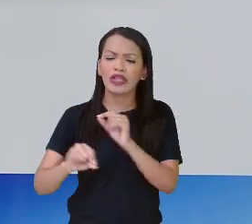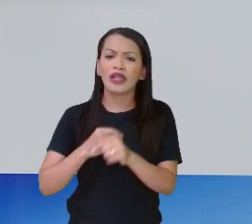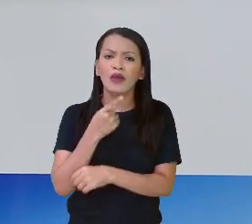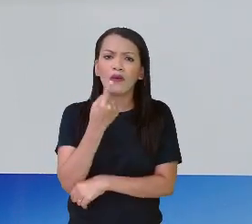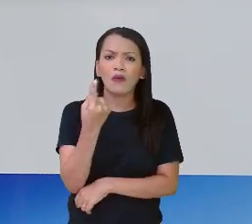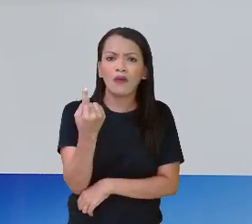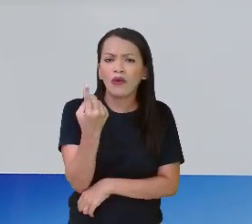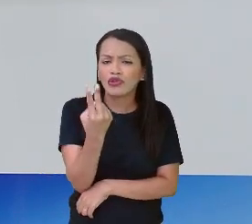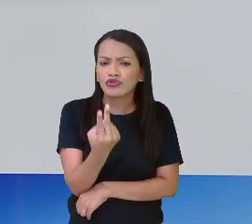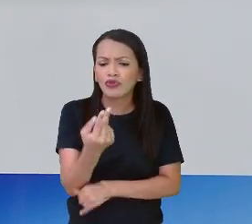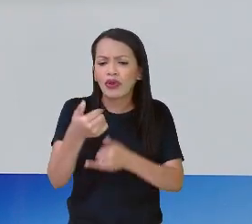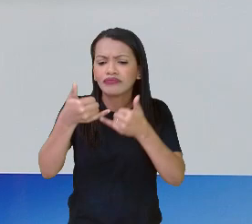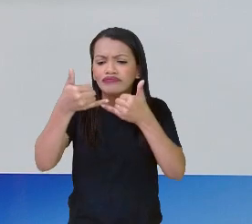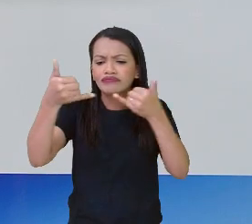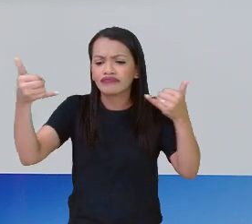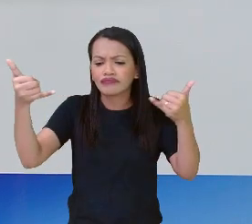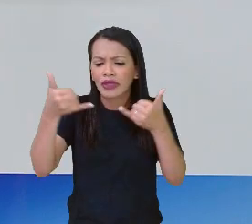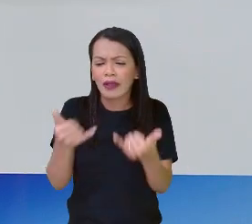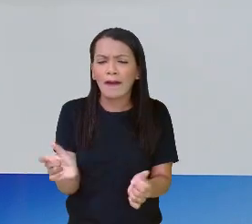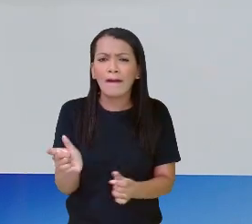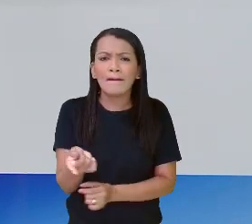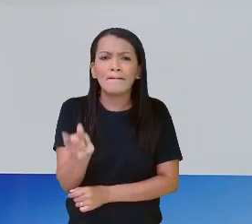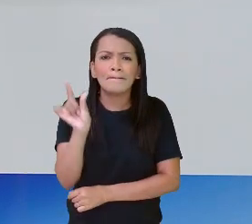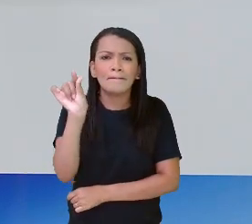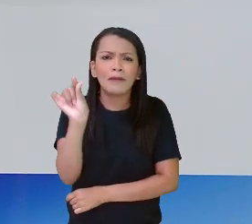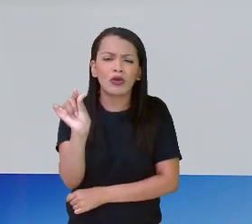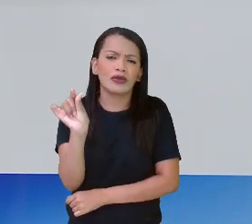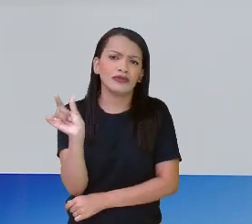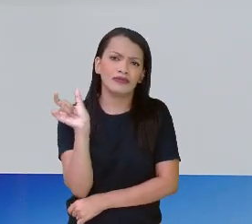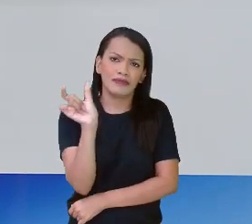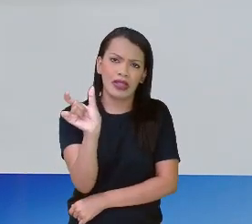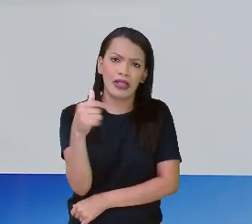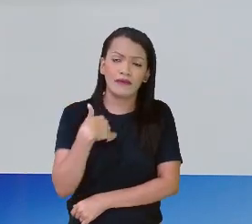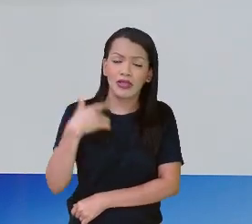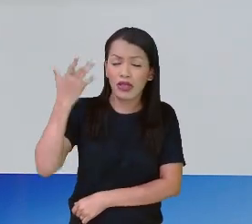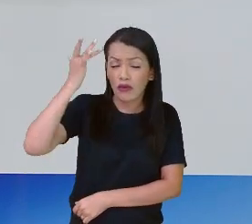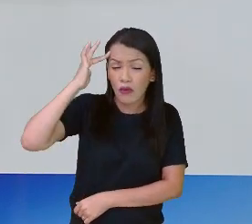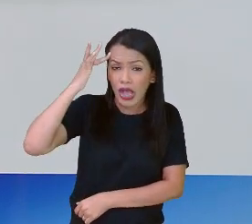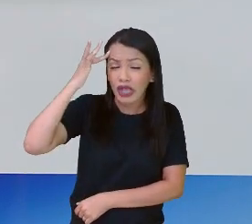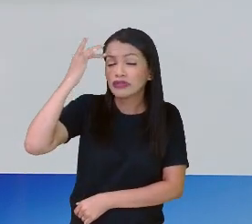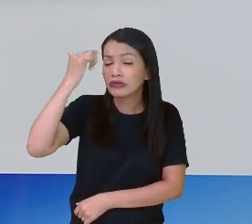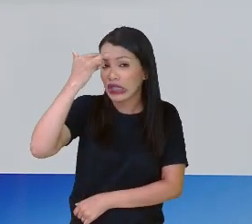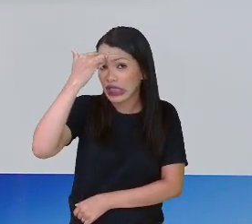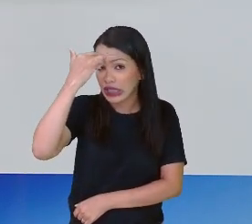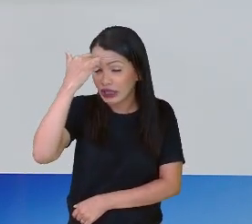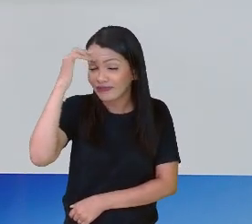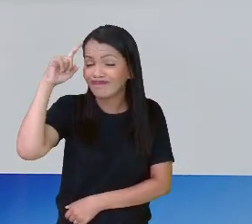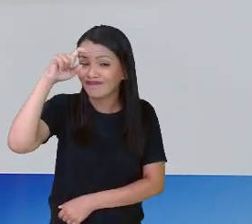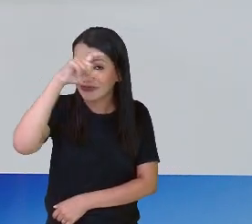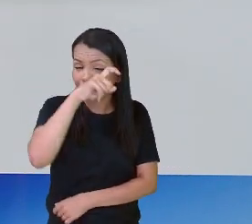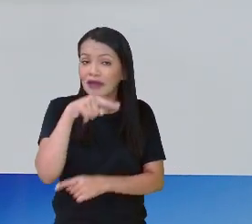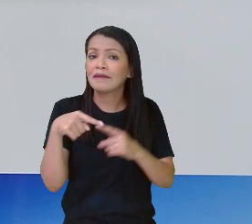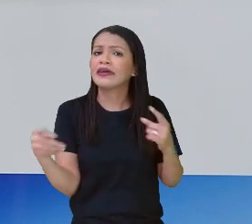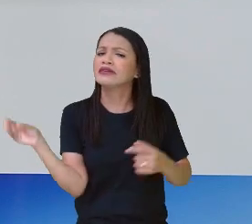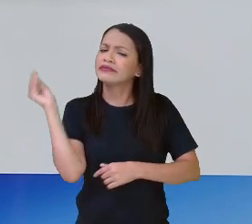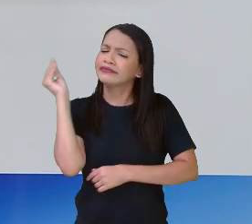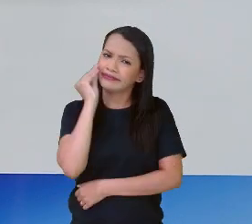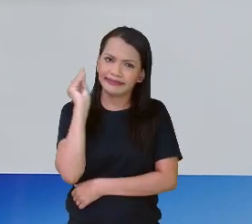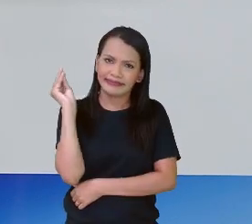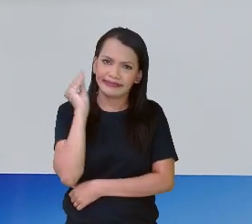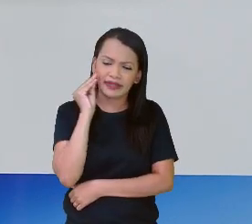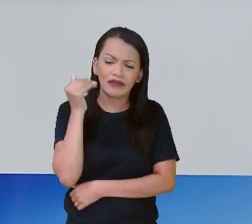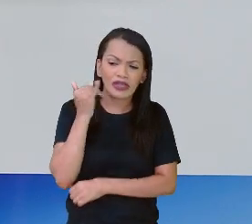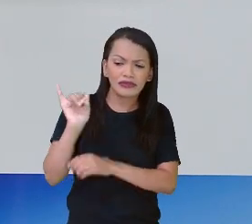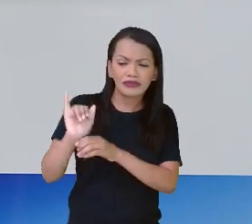2 linhas, pouquíssimas palavras. Esse, sinceramente, eu acho um pouco mais difícil, mas te aconselho a tentar, tá certo? Vai